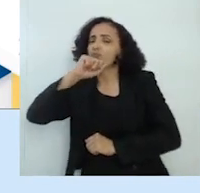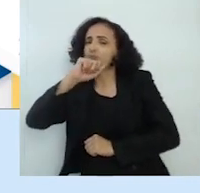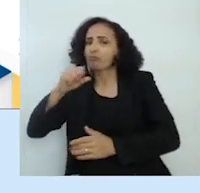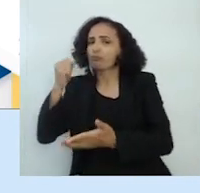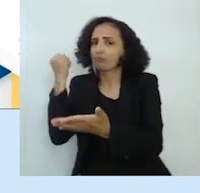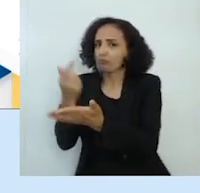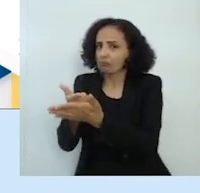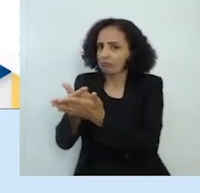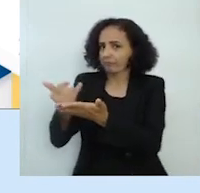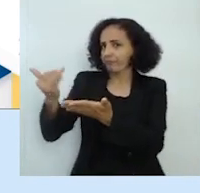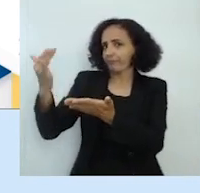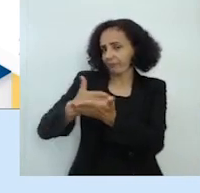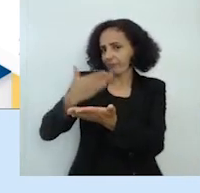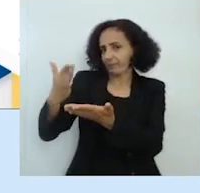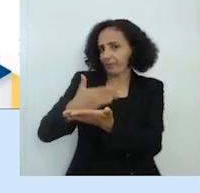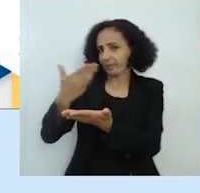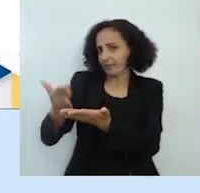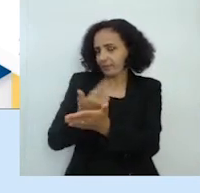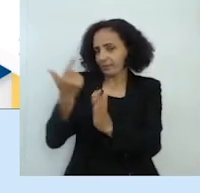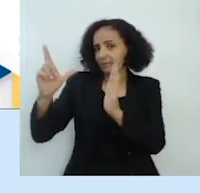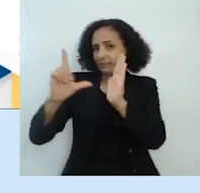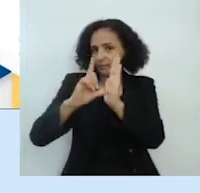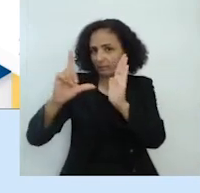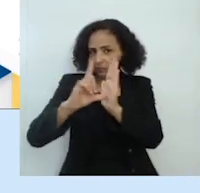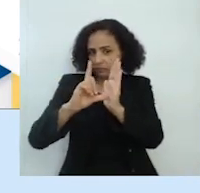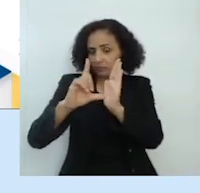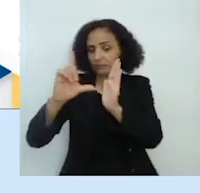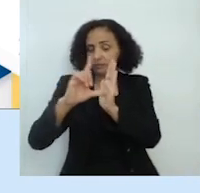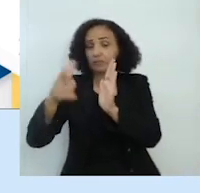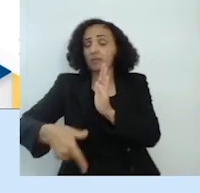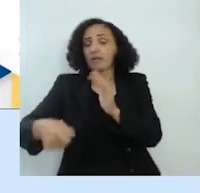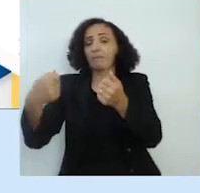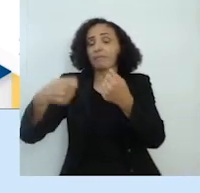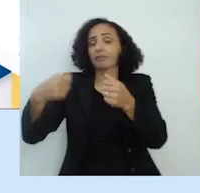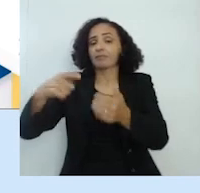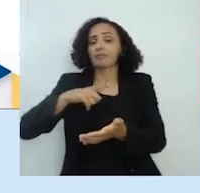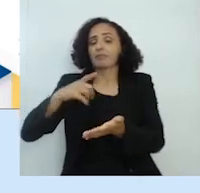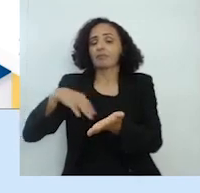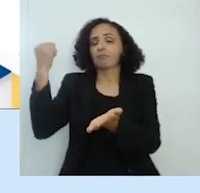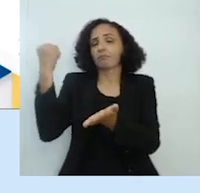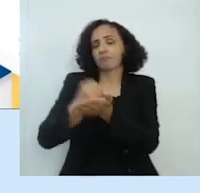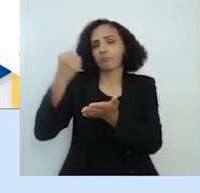na loja, essa loja, ela tem que ter contratos,